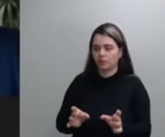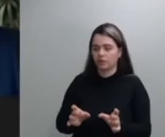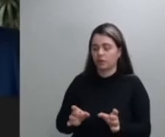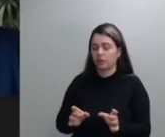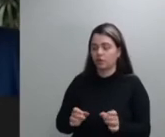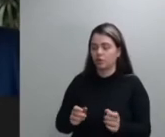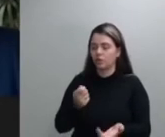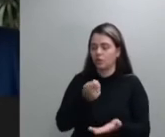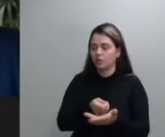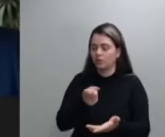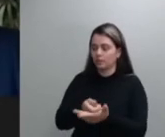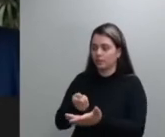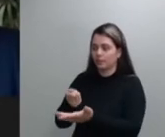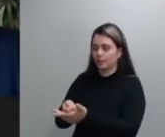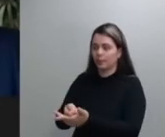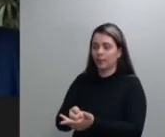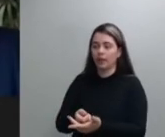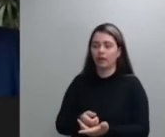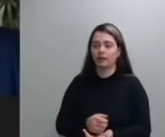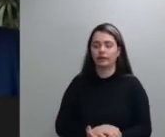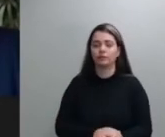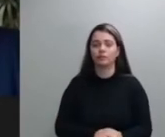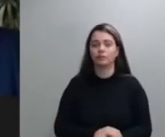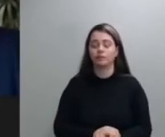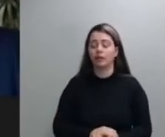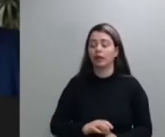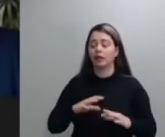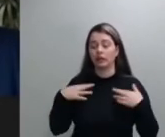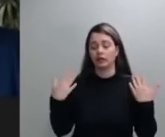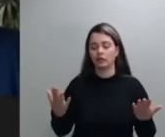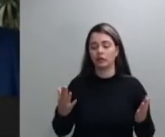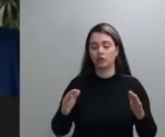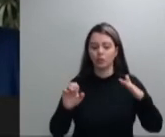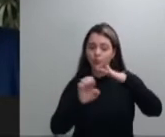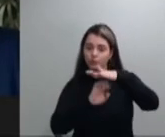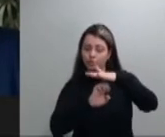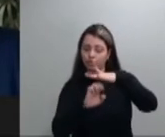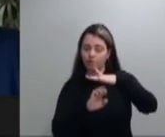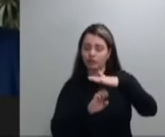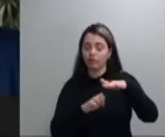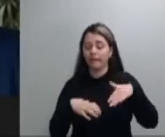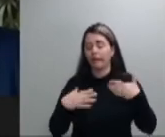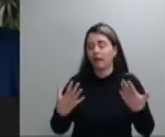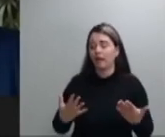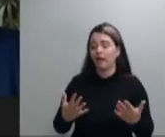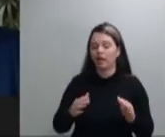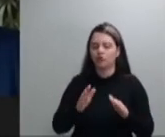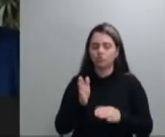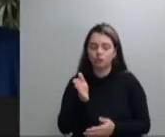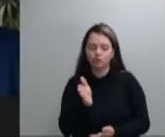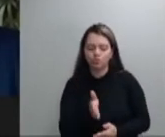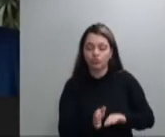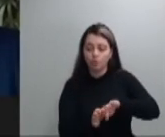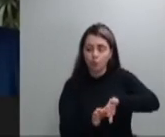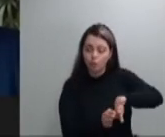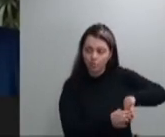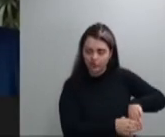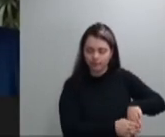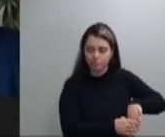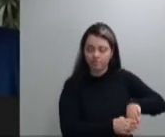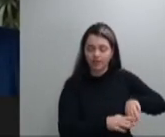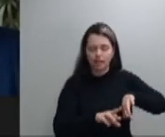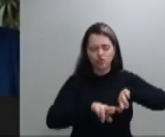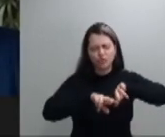indústria comércio agricultura etc a cooperativa é um ser a parte é um bicho singular nessa fauna do